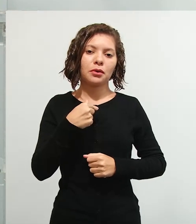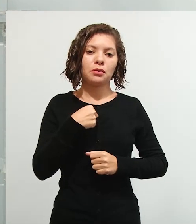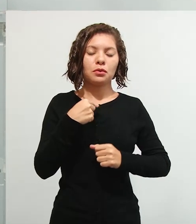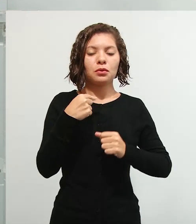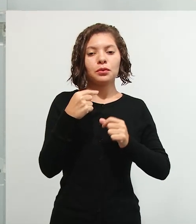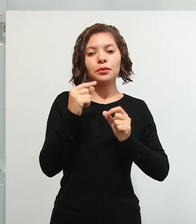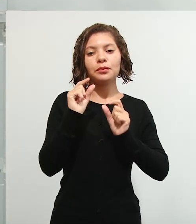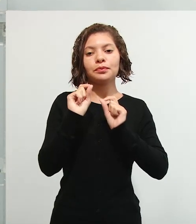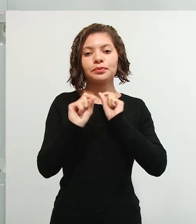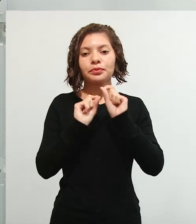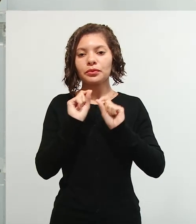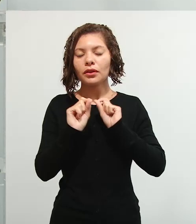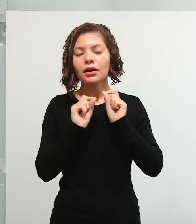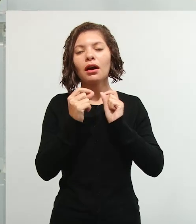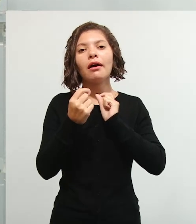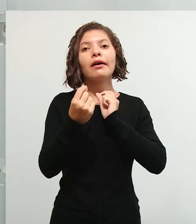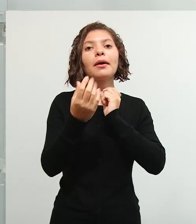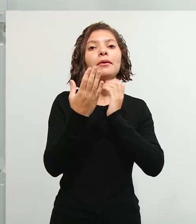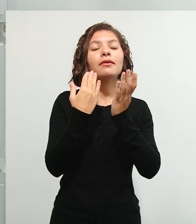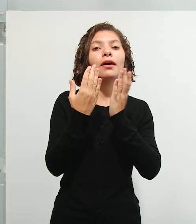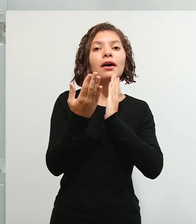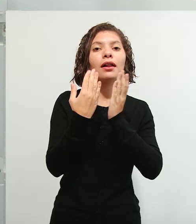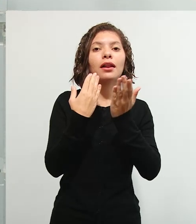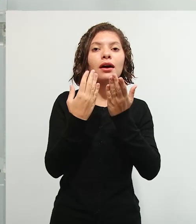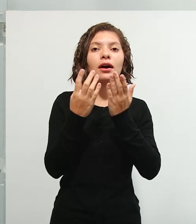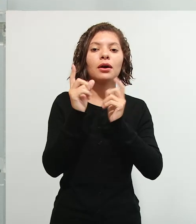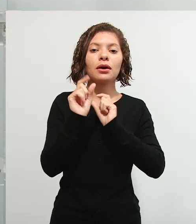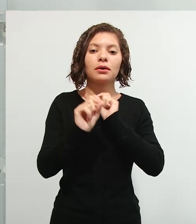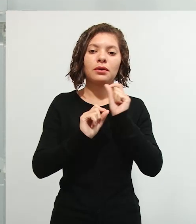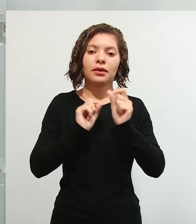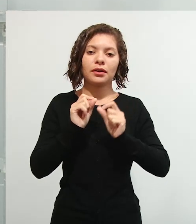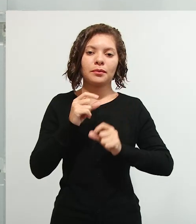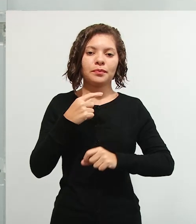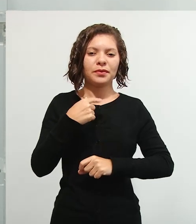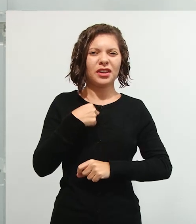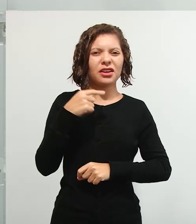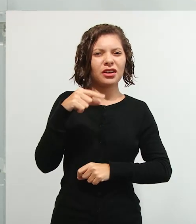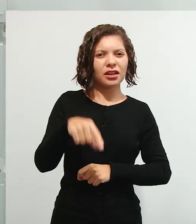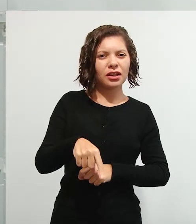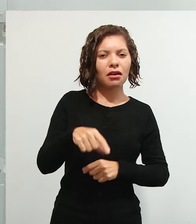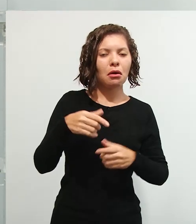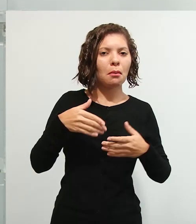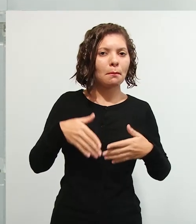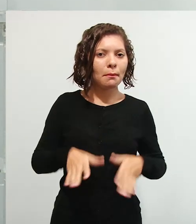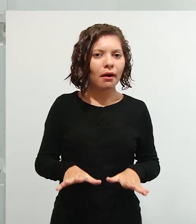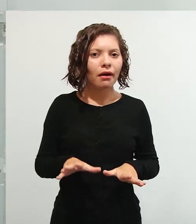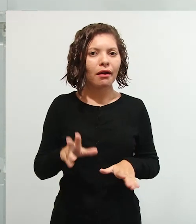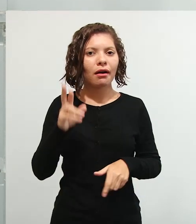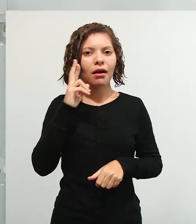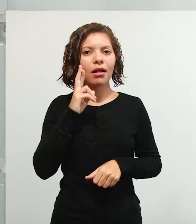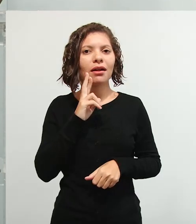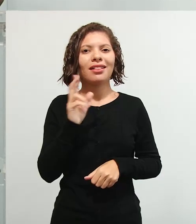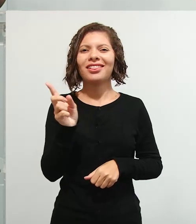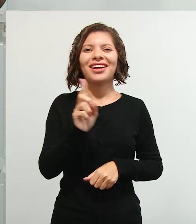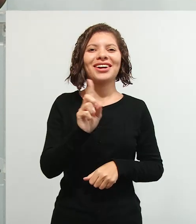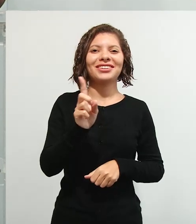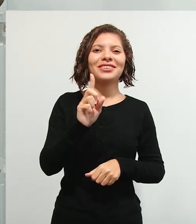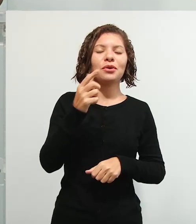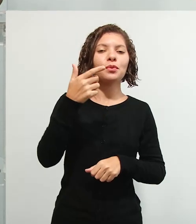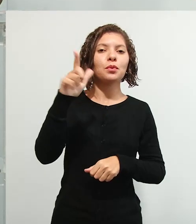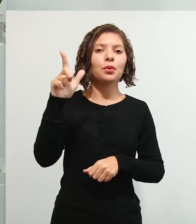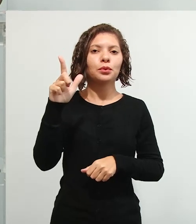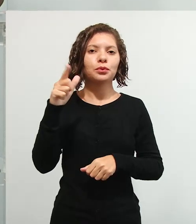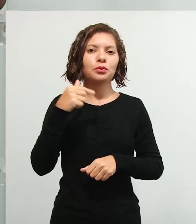algumas considerações, evidentemente, levando-se em conta que eu não sou do estado de Rondônia, né?